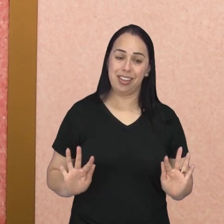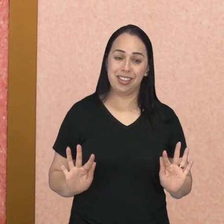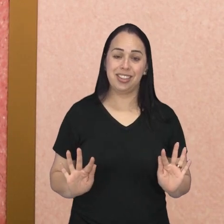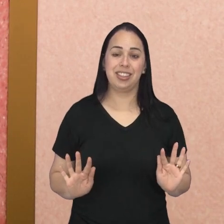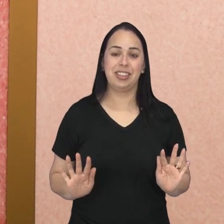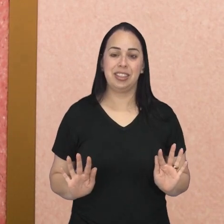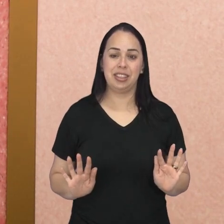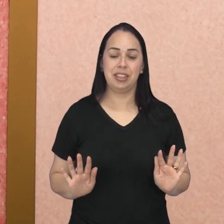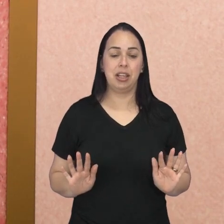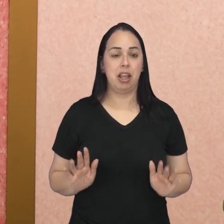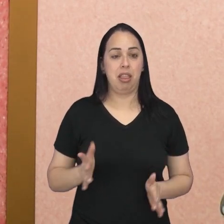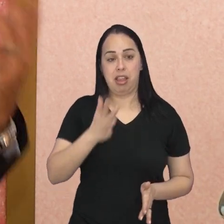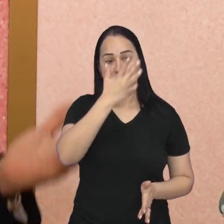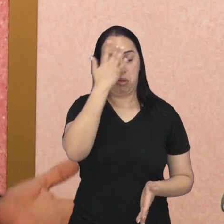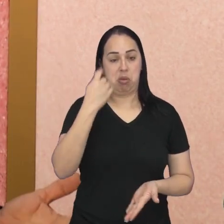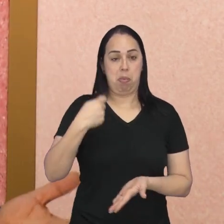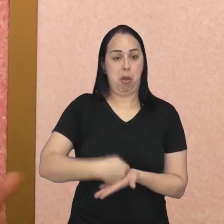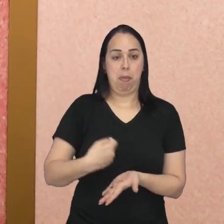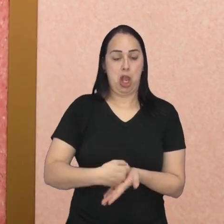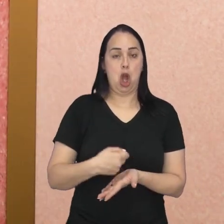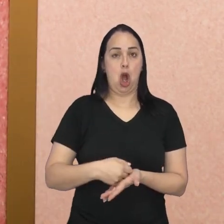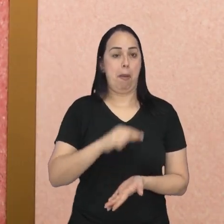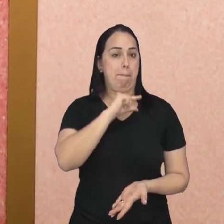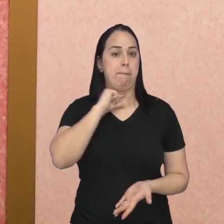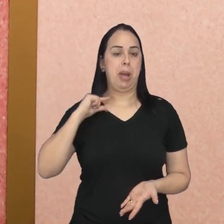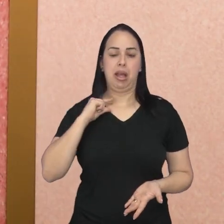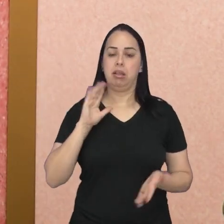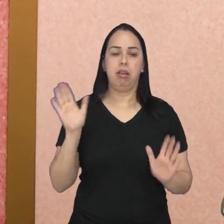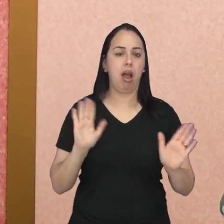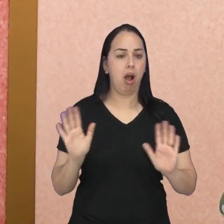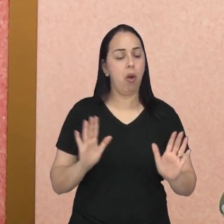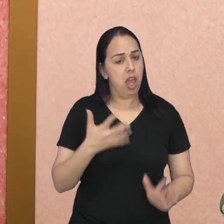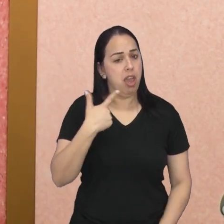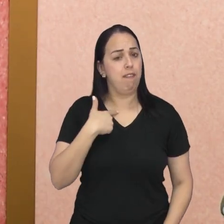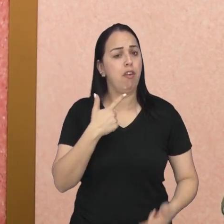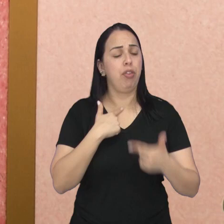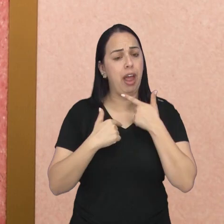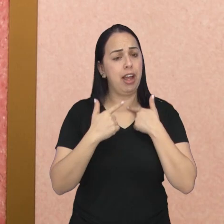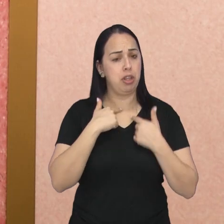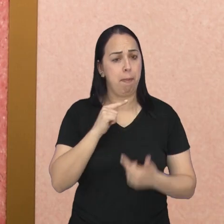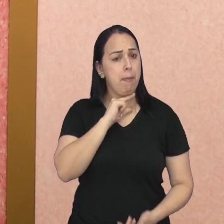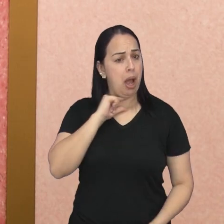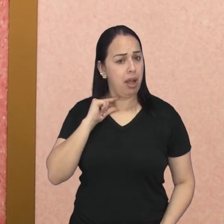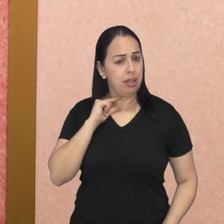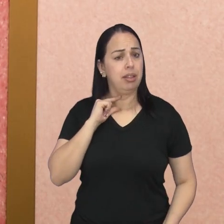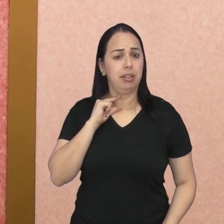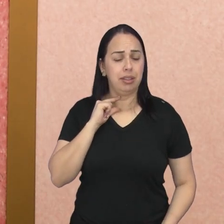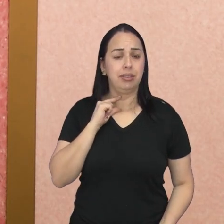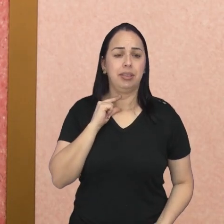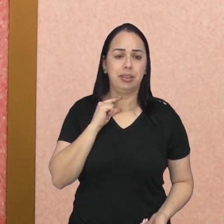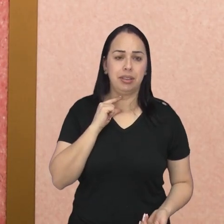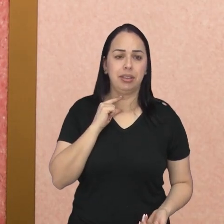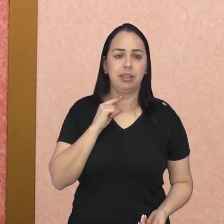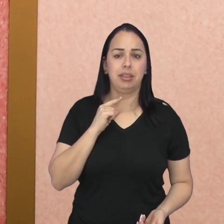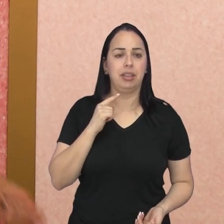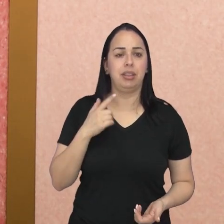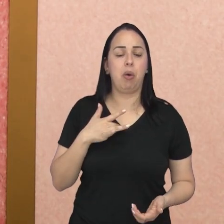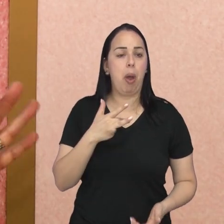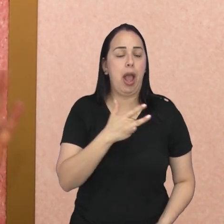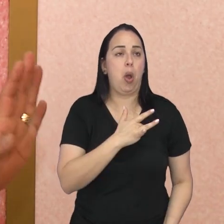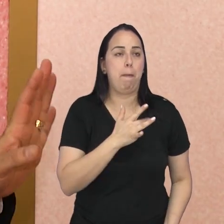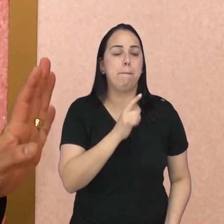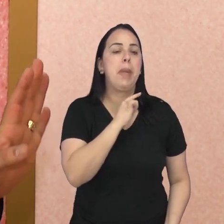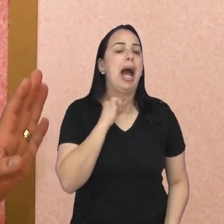né? Ninguém me obrigou a ser padre, eu fiquei padre porque eu quis, né? Então, O padre não é